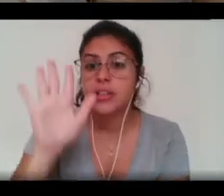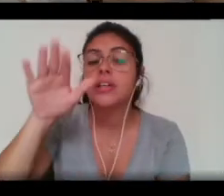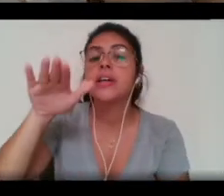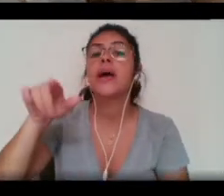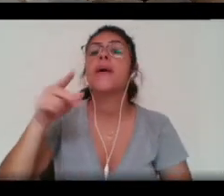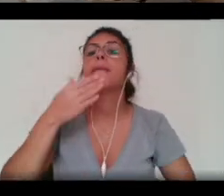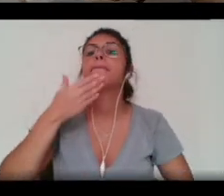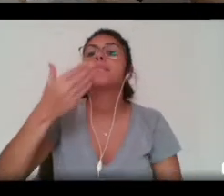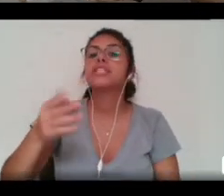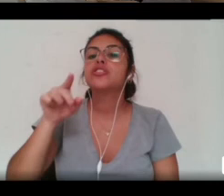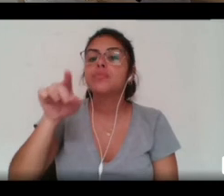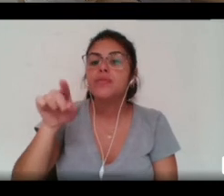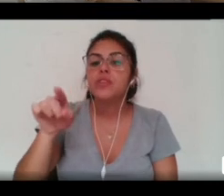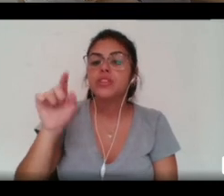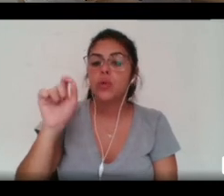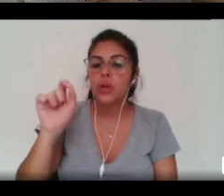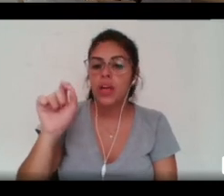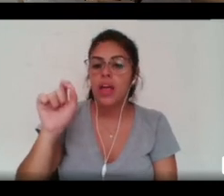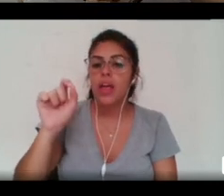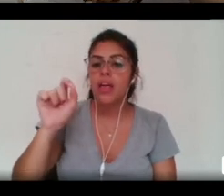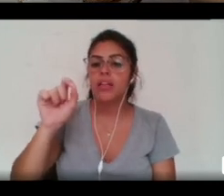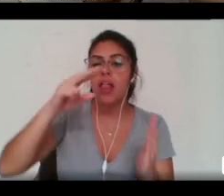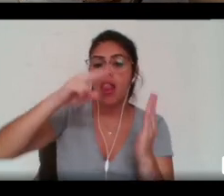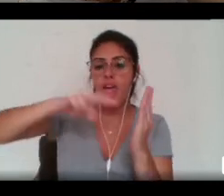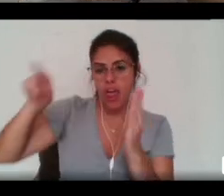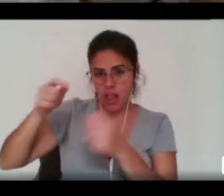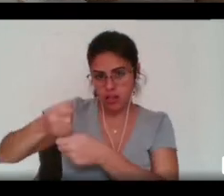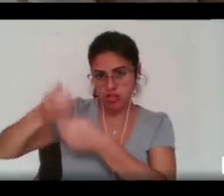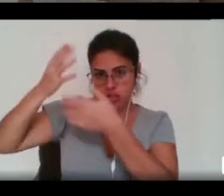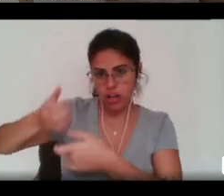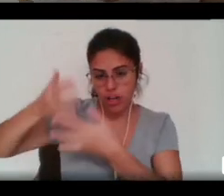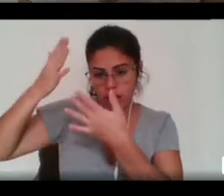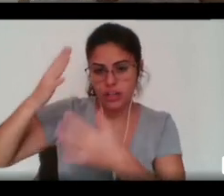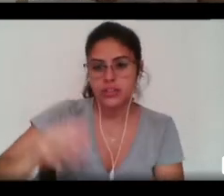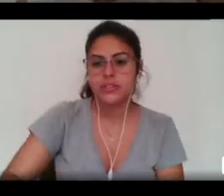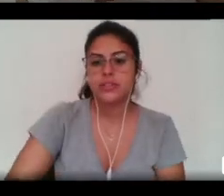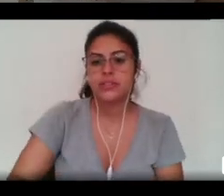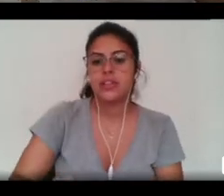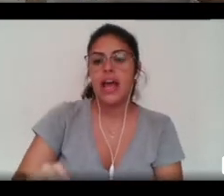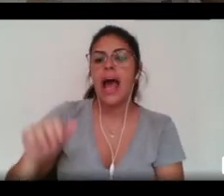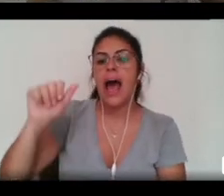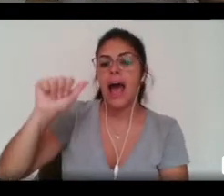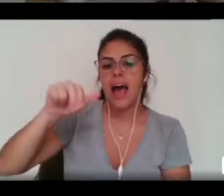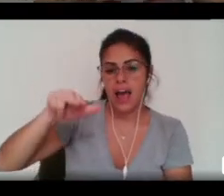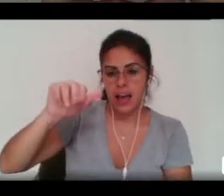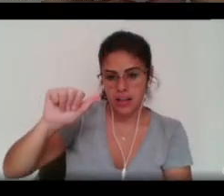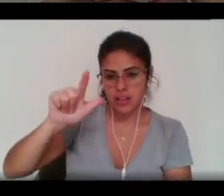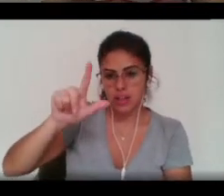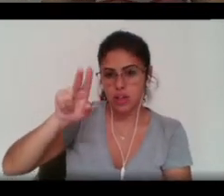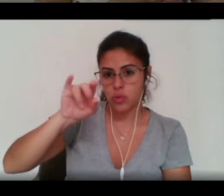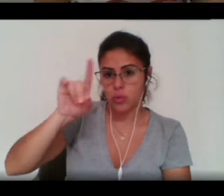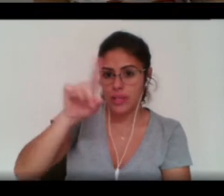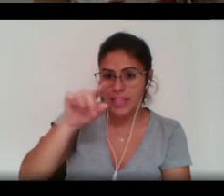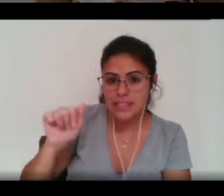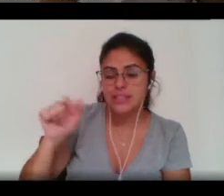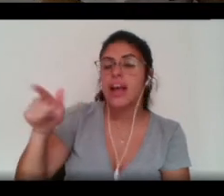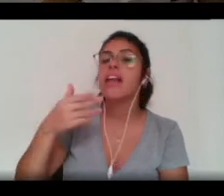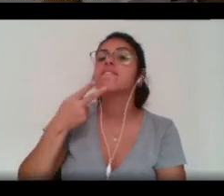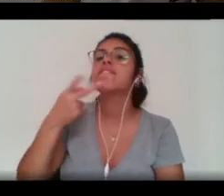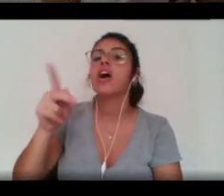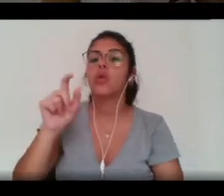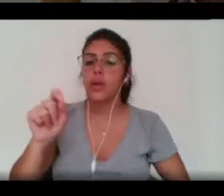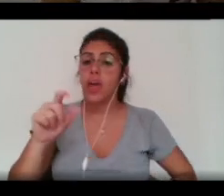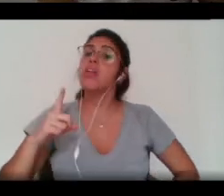lá o chat. A Ana Luísa está dando uma sugestão, né? O cronograma de estudo que tem no Moodle. Às vezes